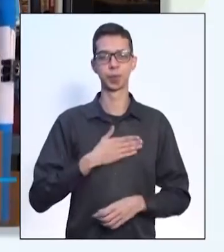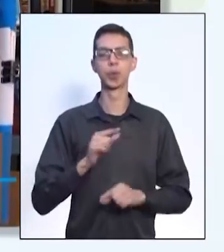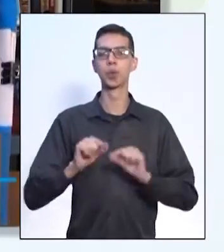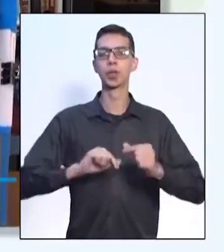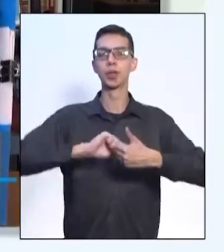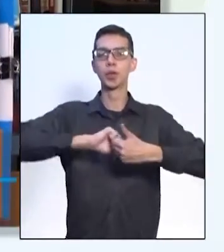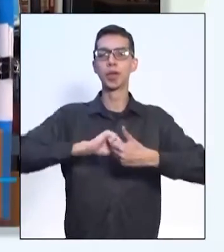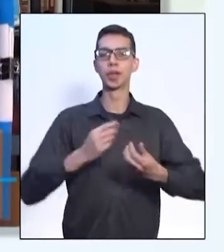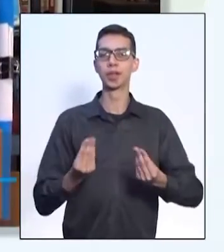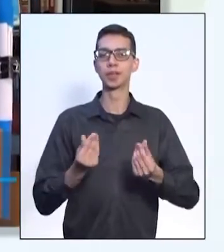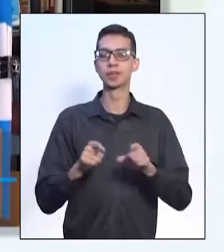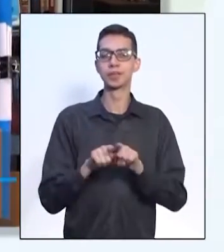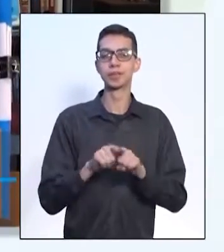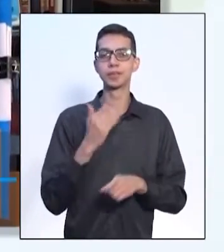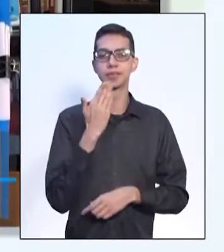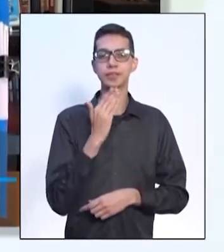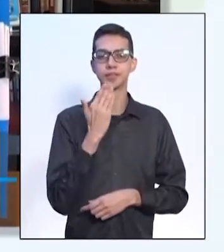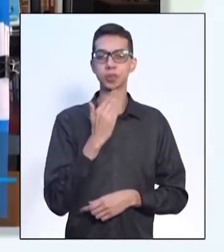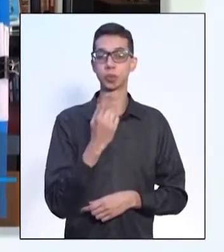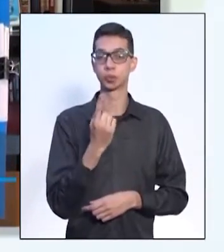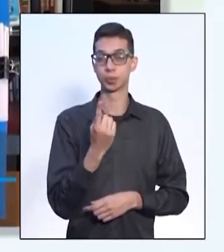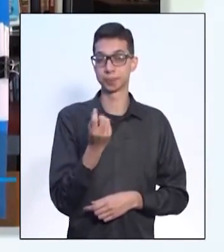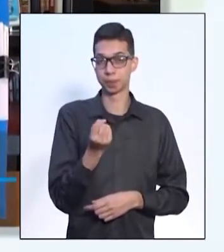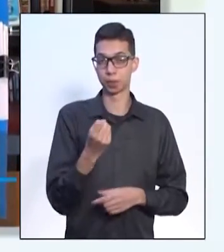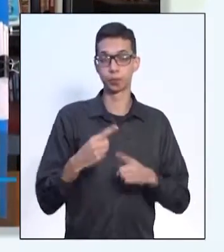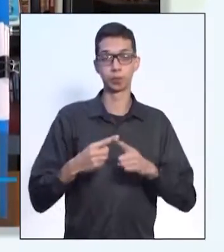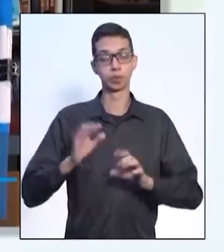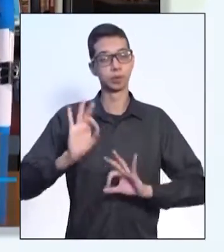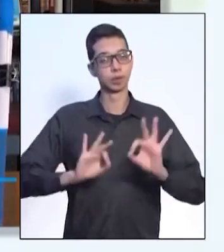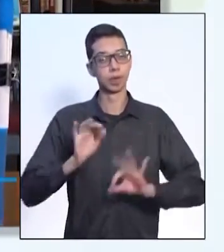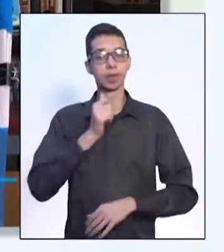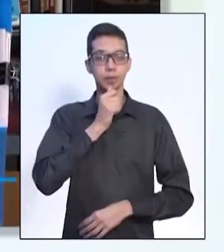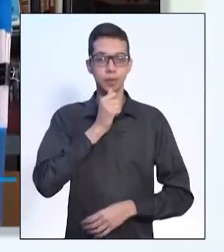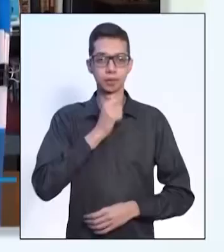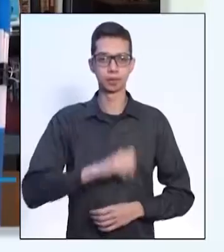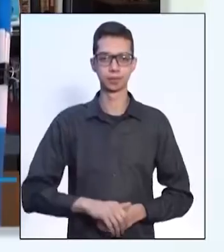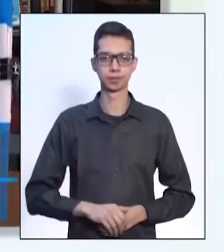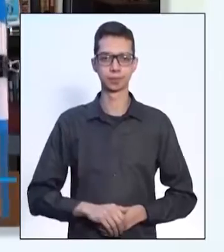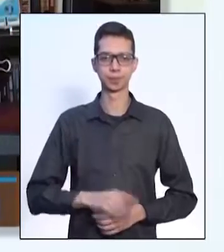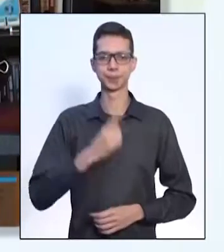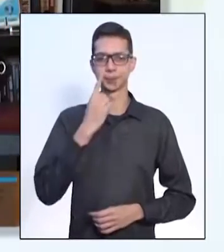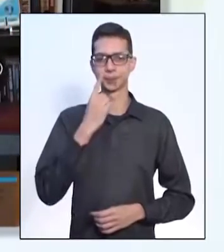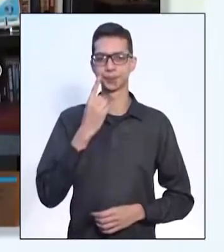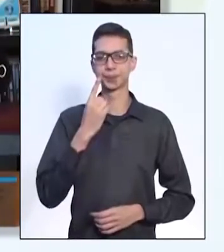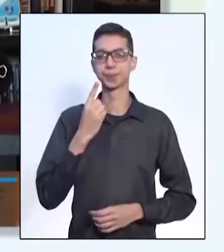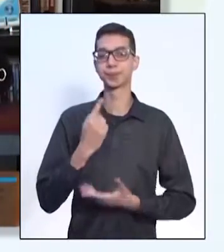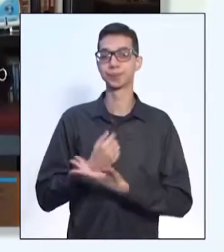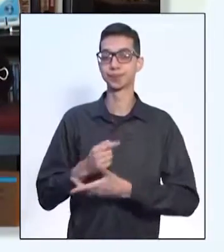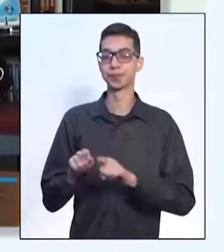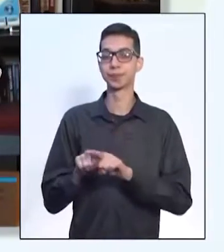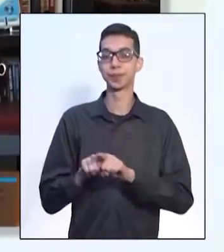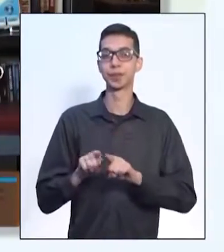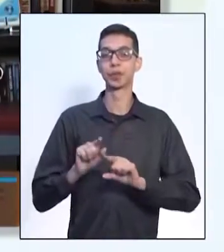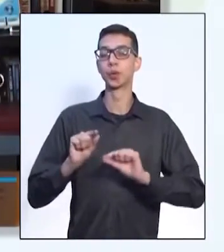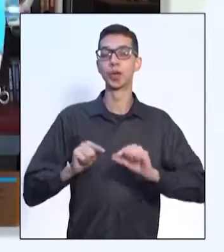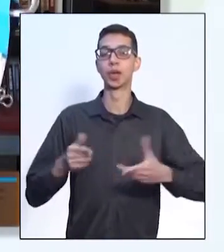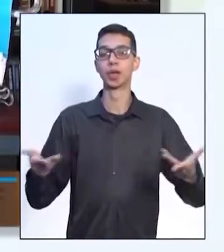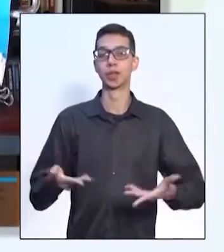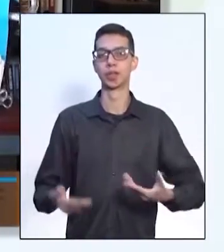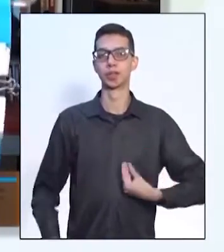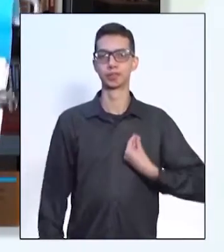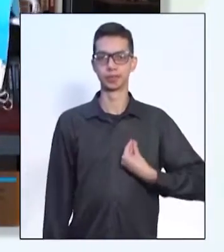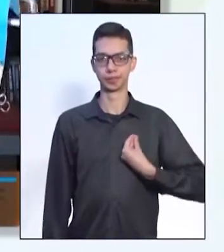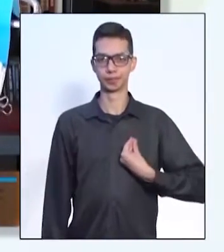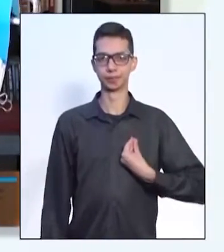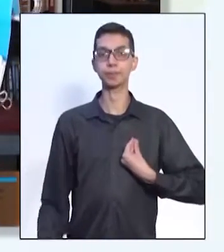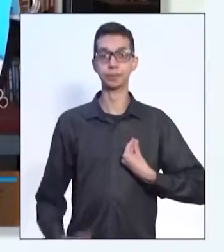em branco, porque eu ainda estou em construção. E aqui um retrato do presente. E olhando para o futuro,